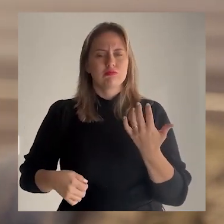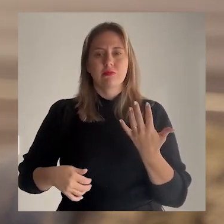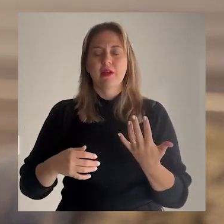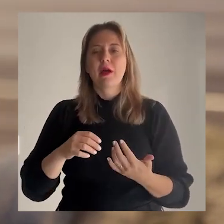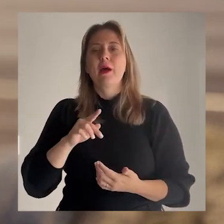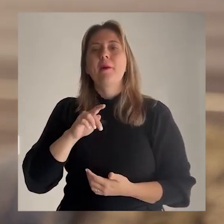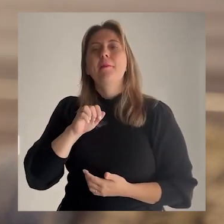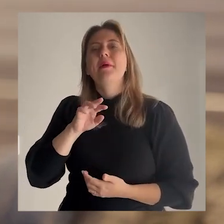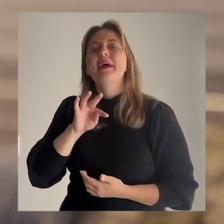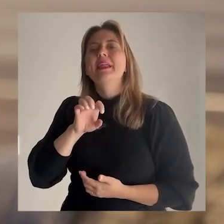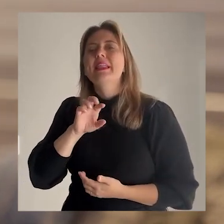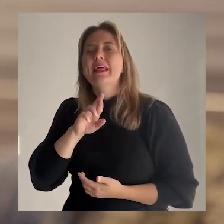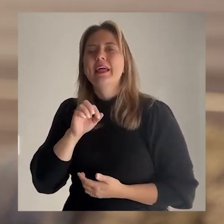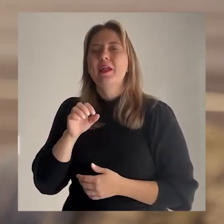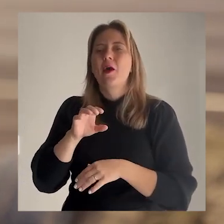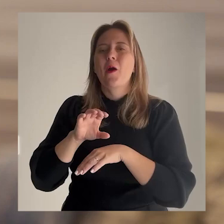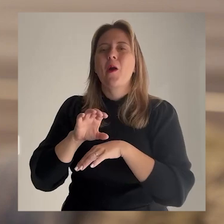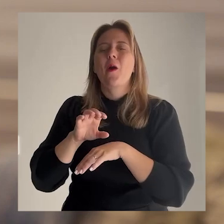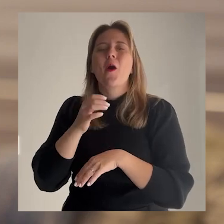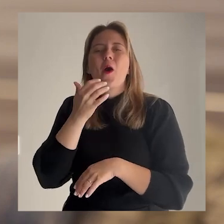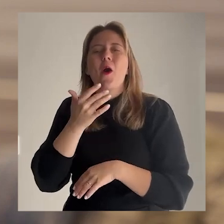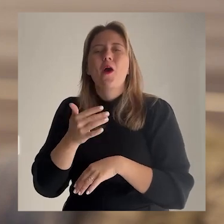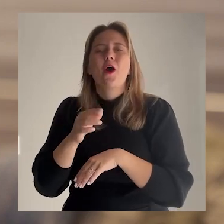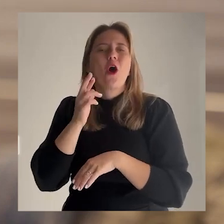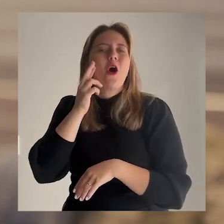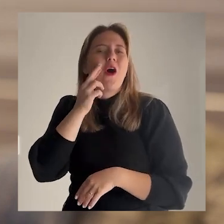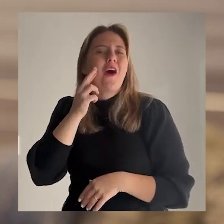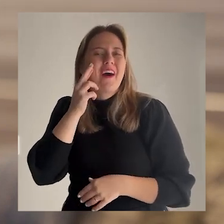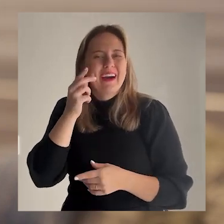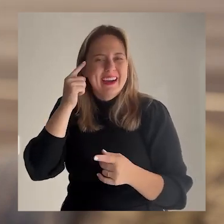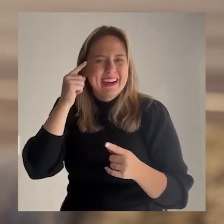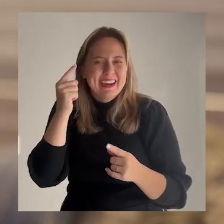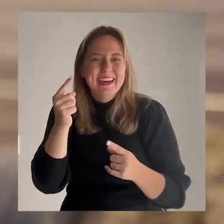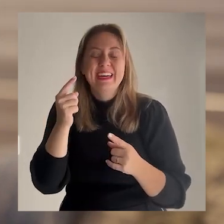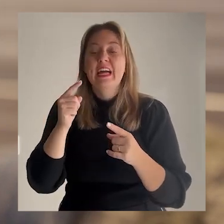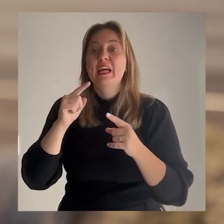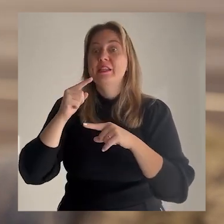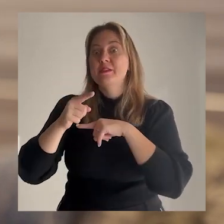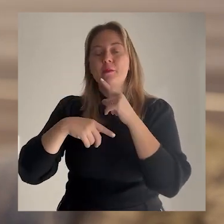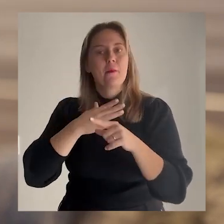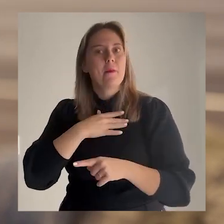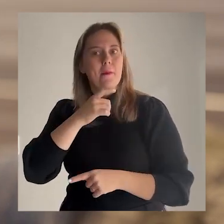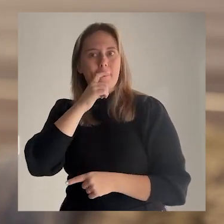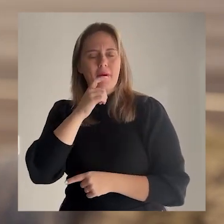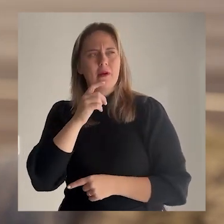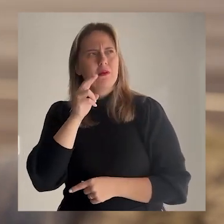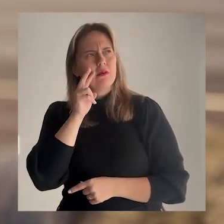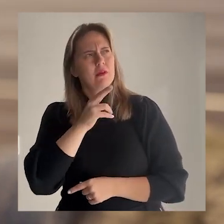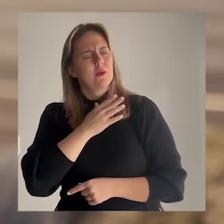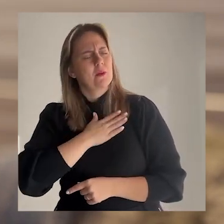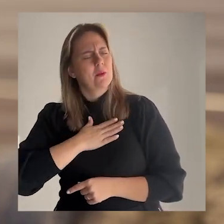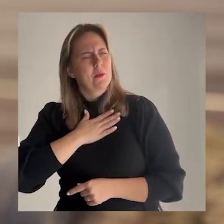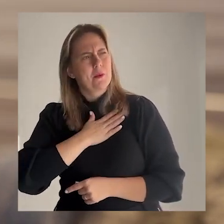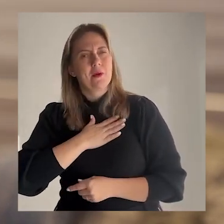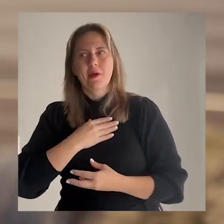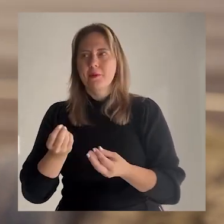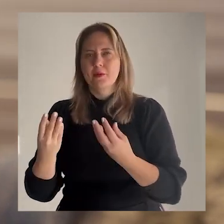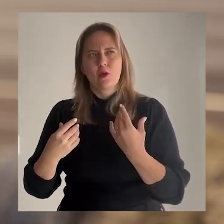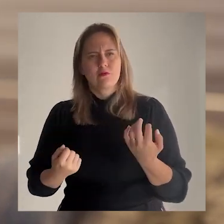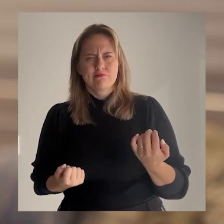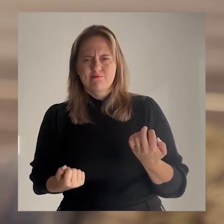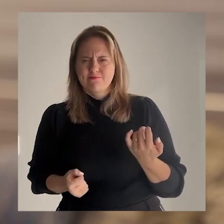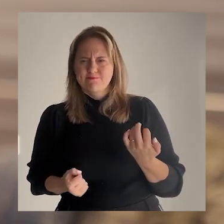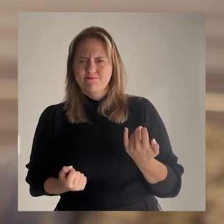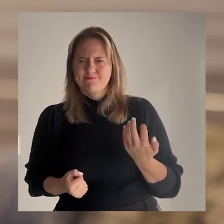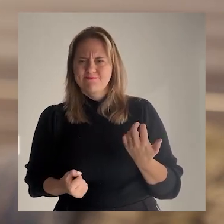Pantera Cor-de-Rosa. Esse foi o primeiro contato com o violão. E depois o meu pai gostou da ideia de eu aprender a tocar e me deu uma guitarra. Isso